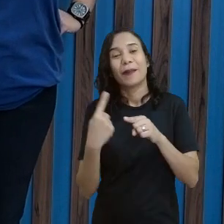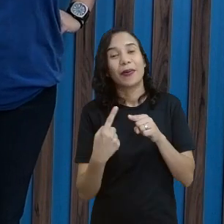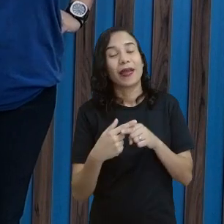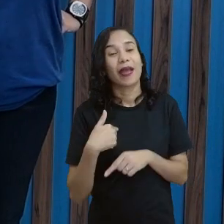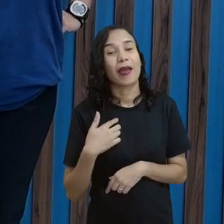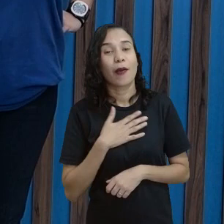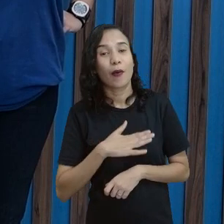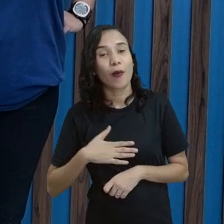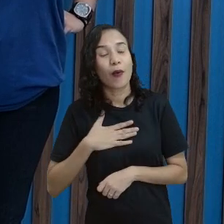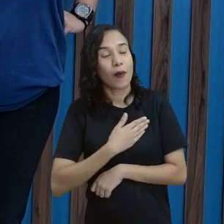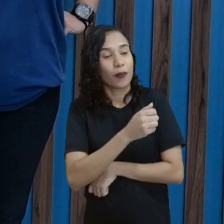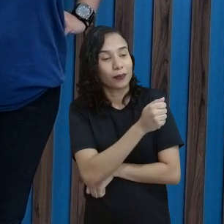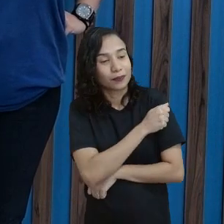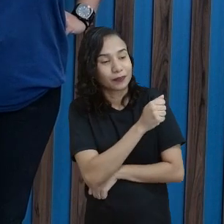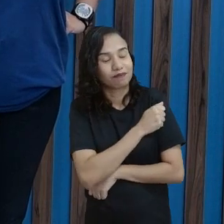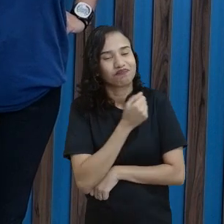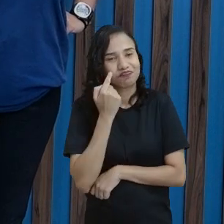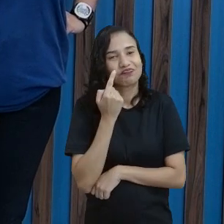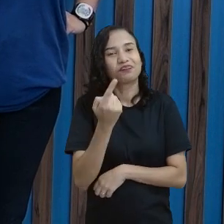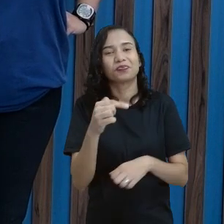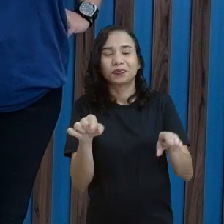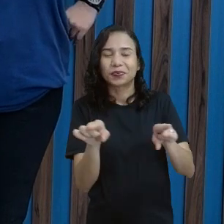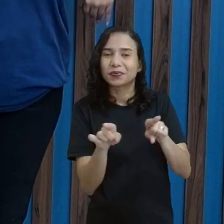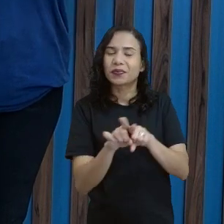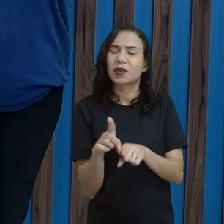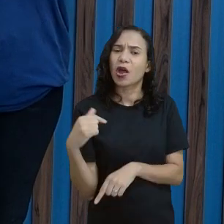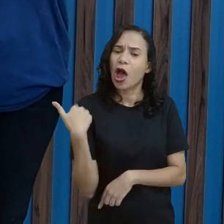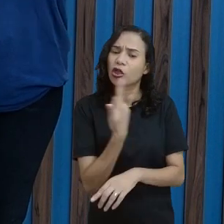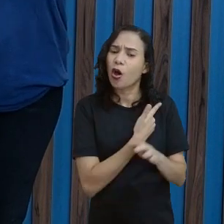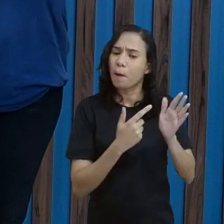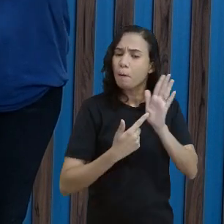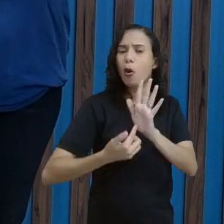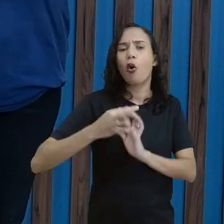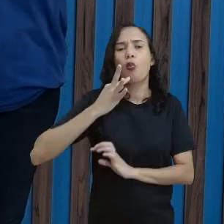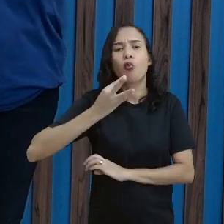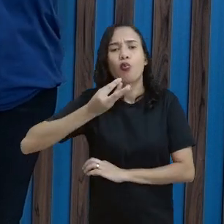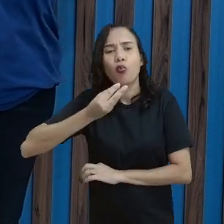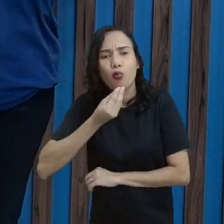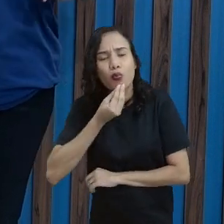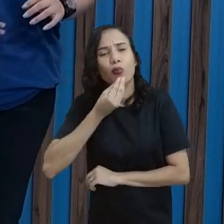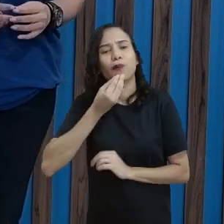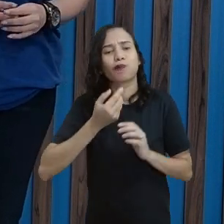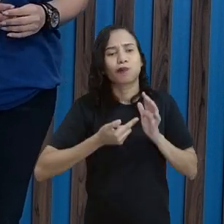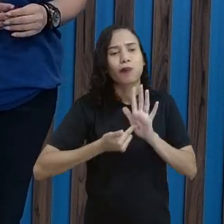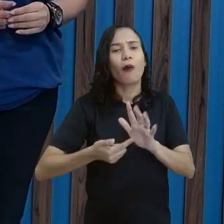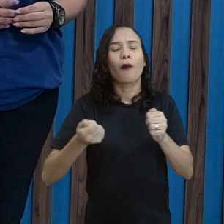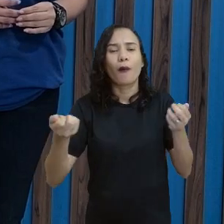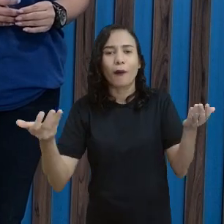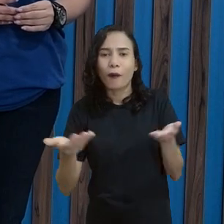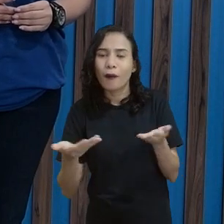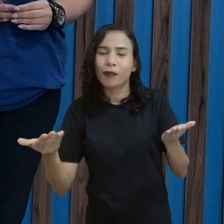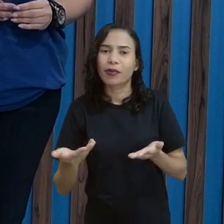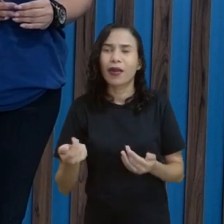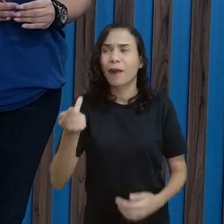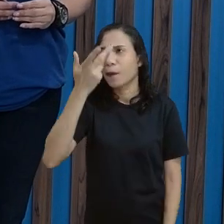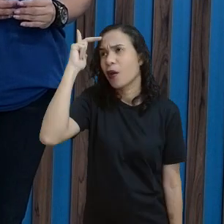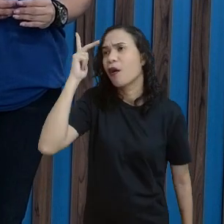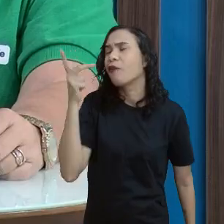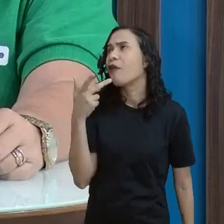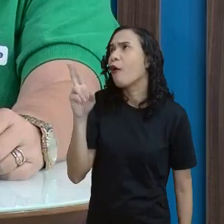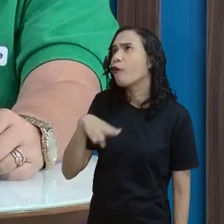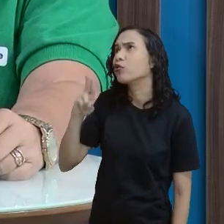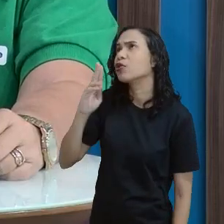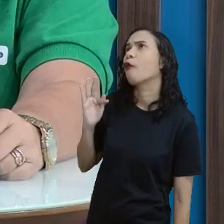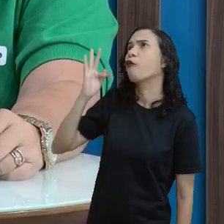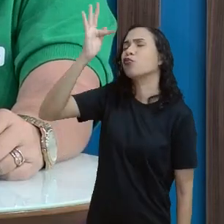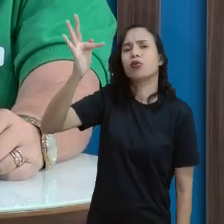gosto de colocar para os alunos, eu creio que você também, para a gente mostrar que o conhecimento que a gente está passando hoje, muita gente diz, eu vou usar lá na